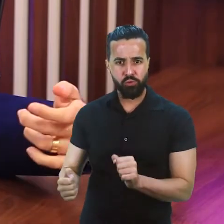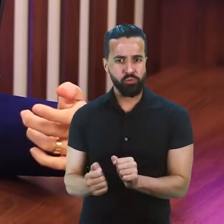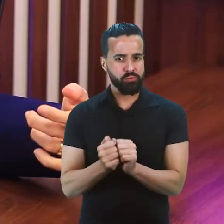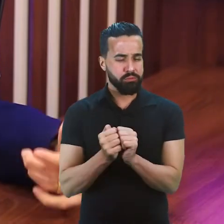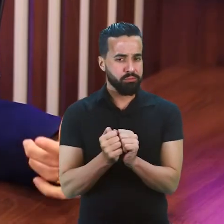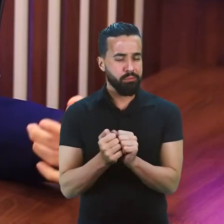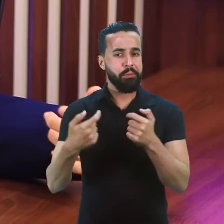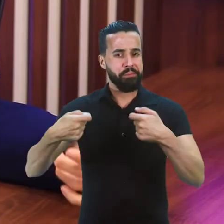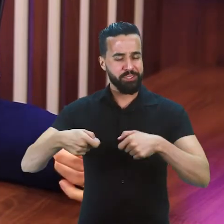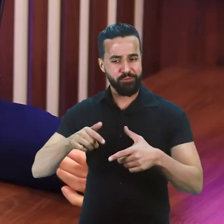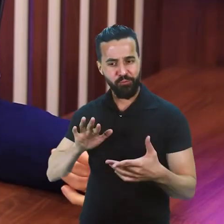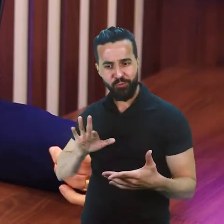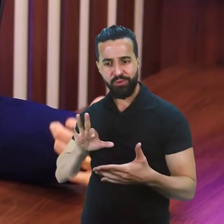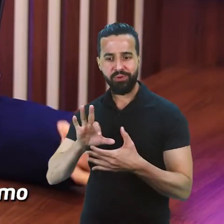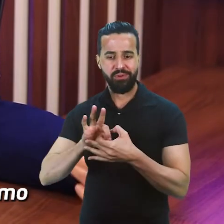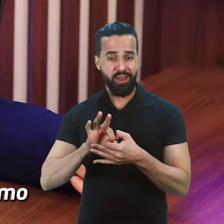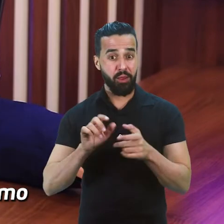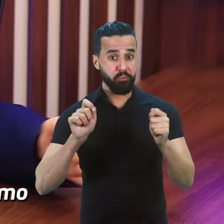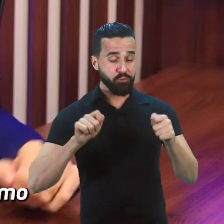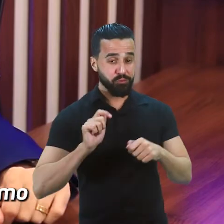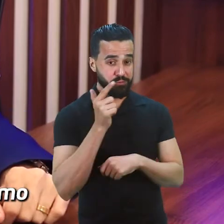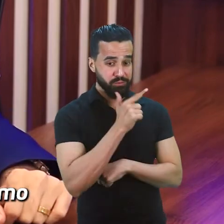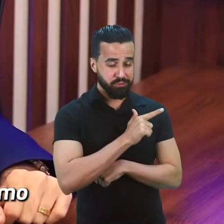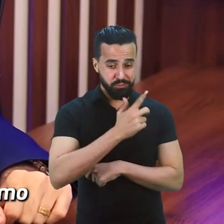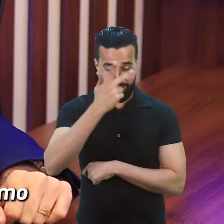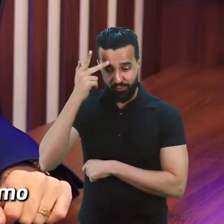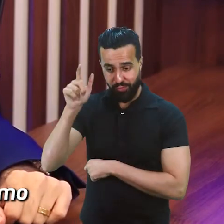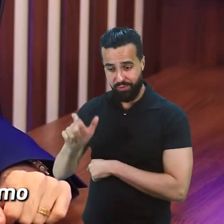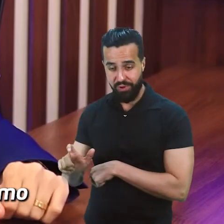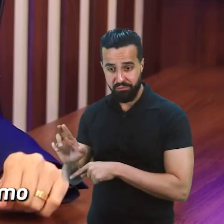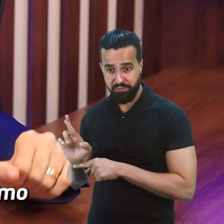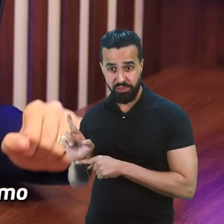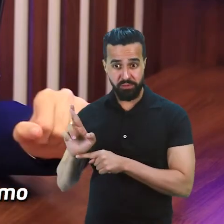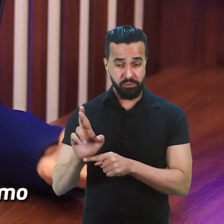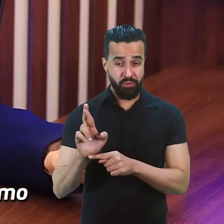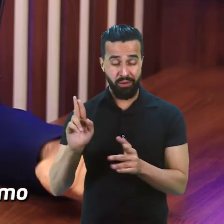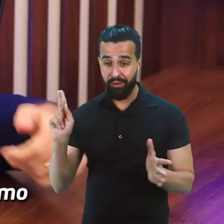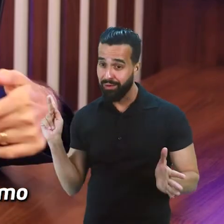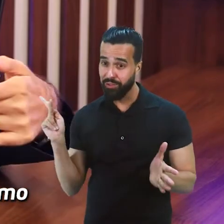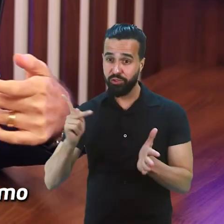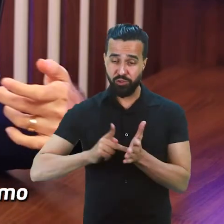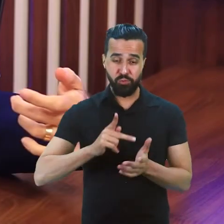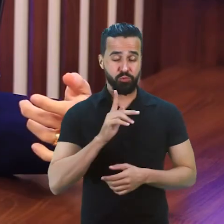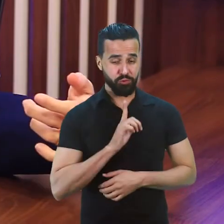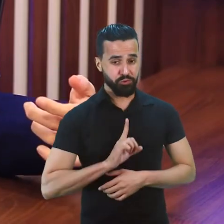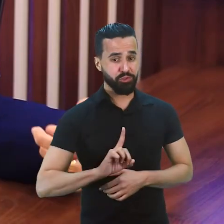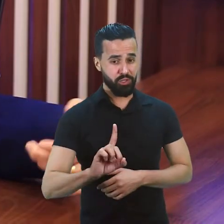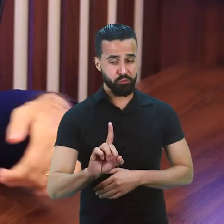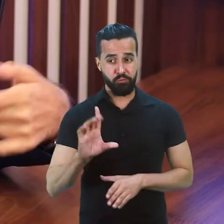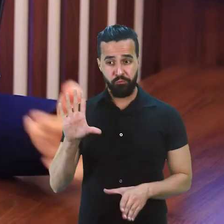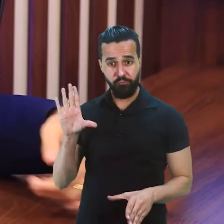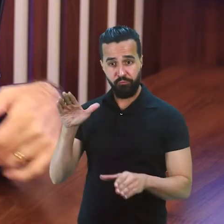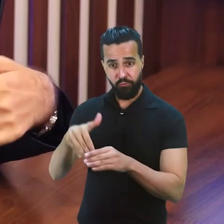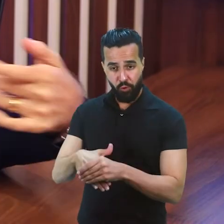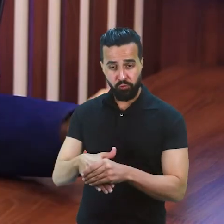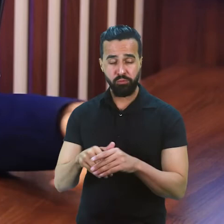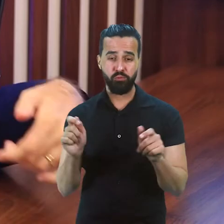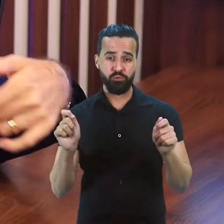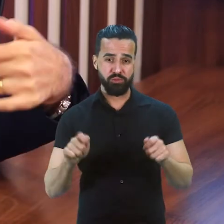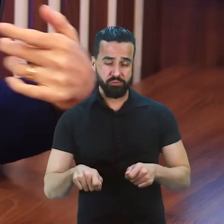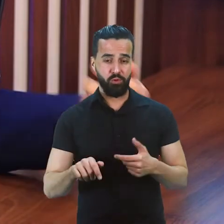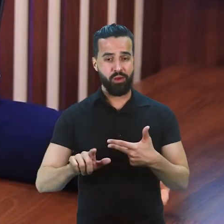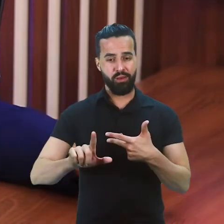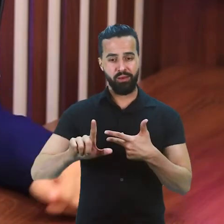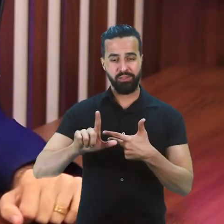começar a ter representantes de fato legítimos, né, com direito de voz mesmo, né, no legislativo, no